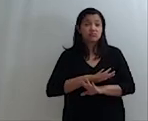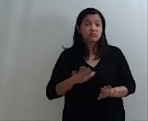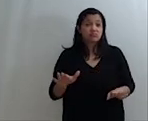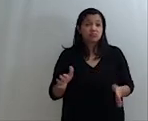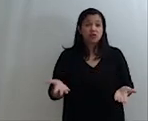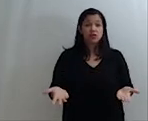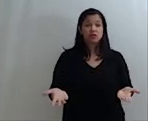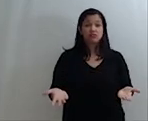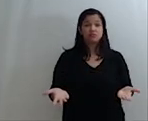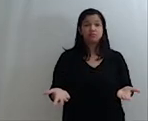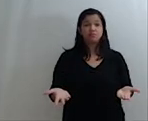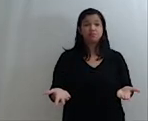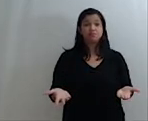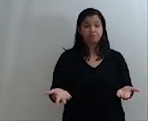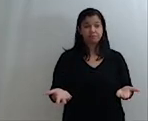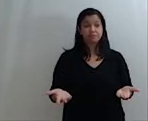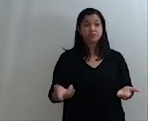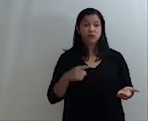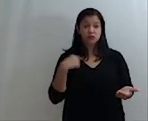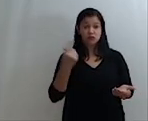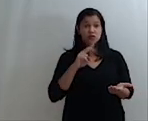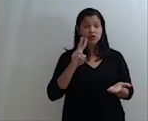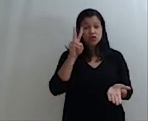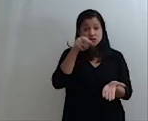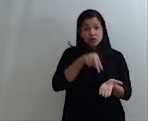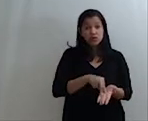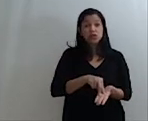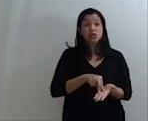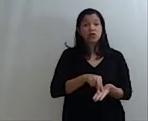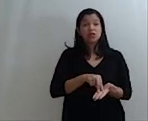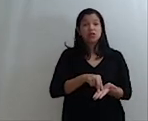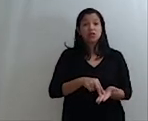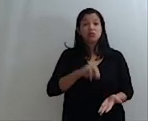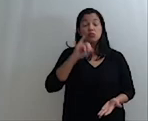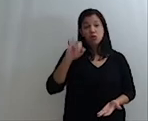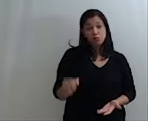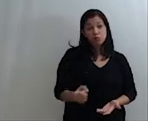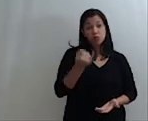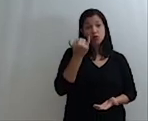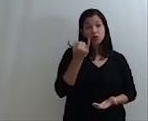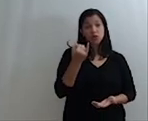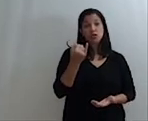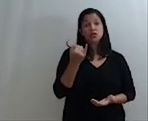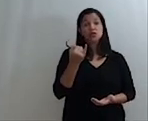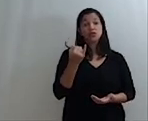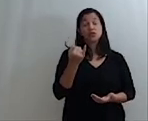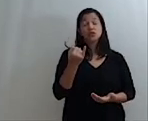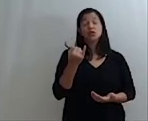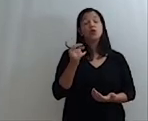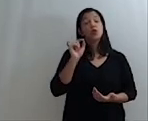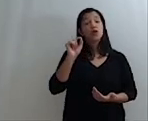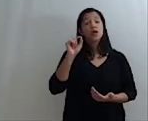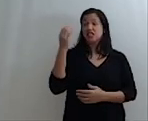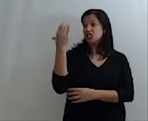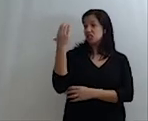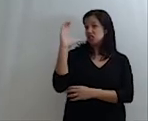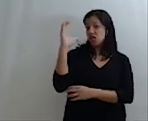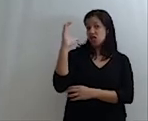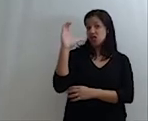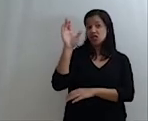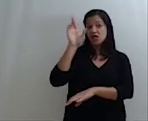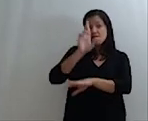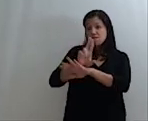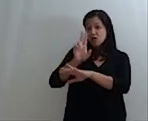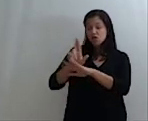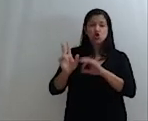dito nós estamos aqui diante de uma oportunidade de extrair da ciência ou das ciências que não só o direito